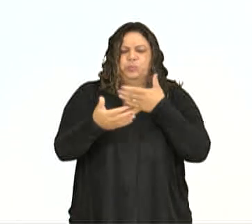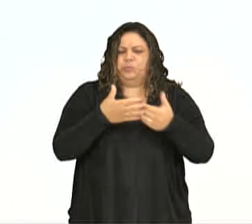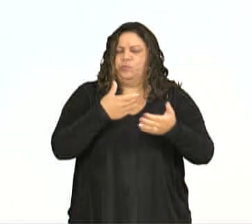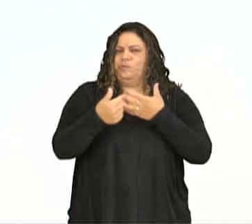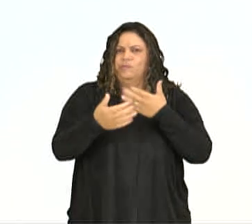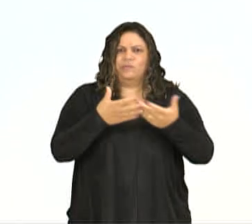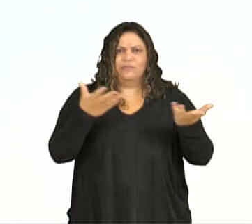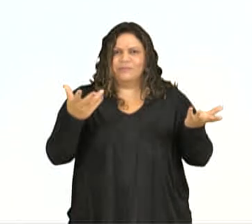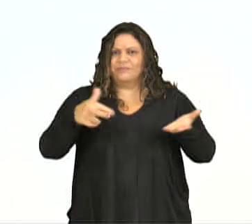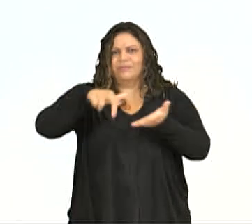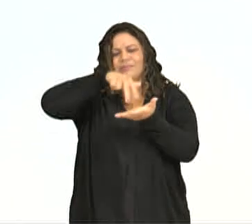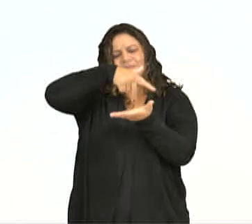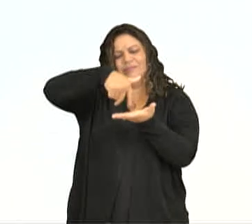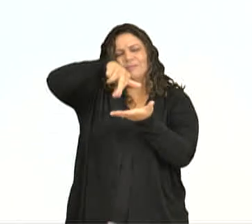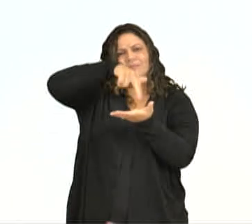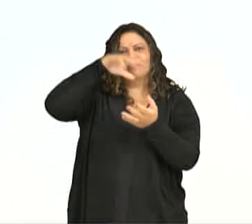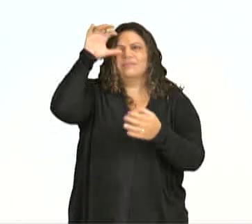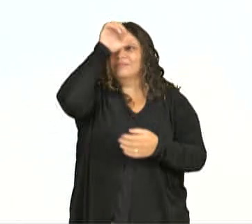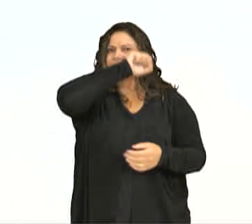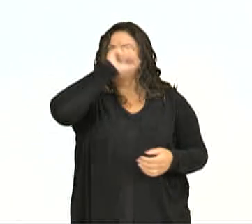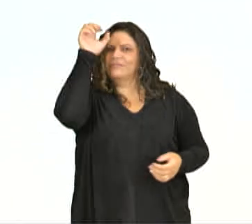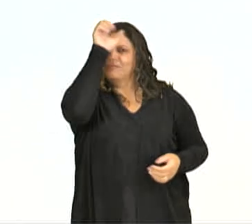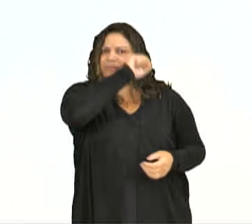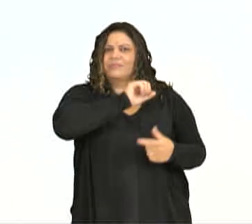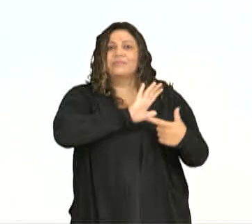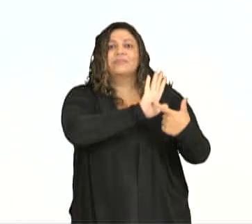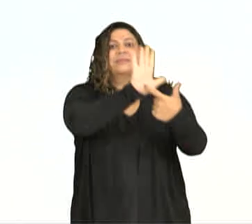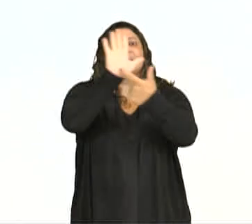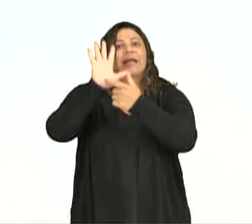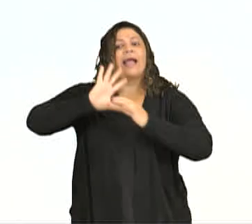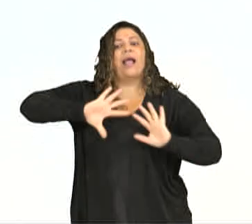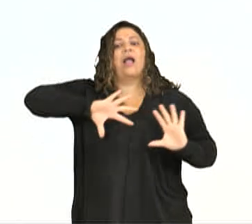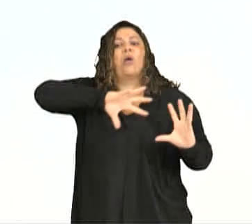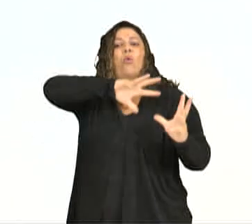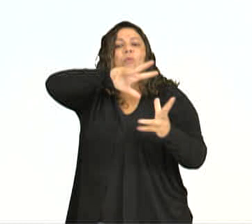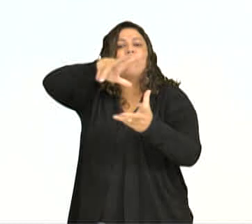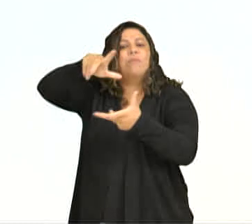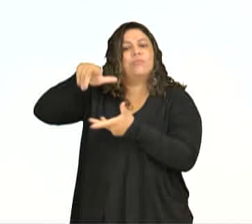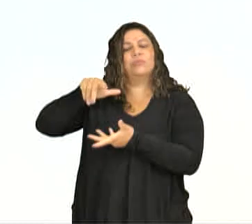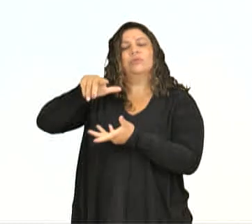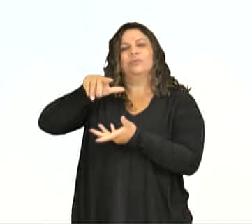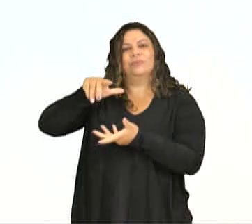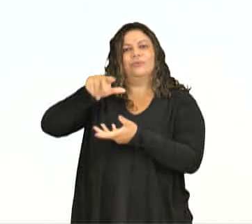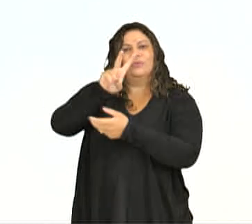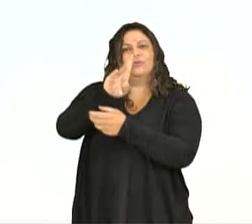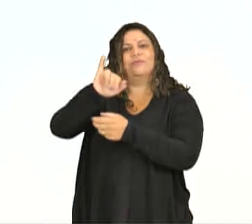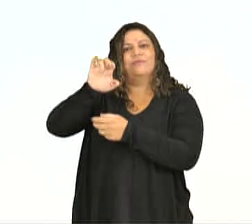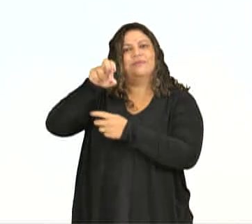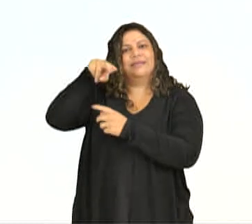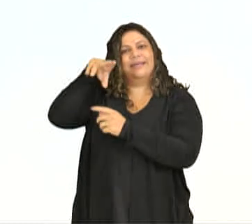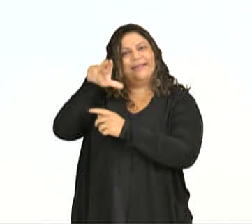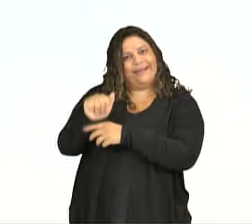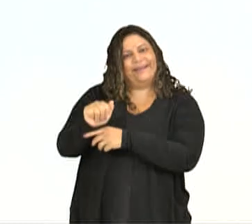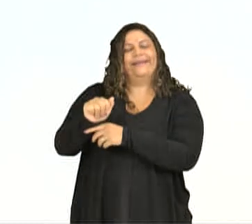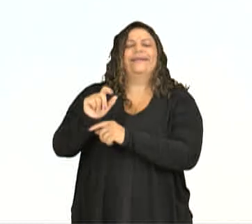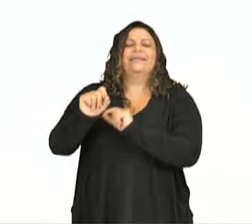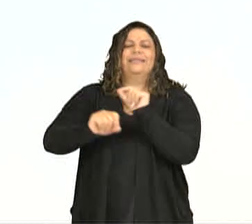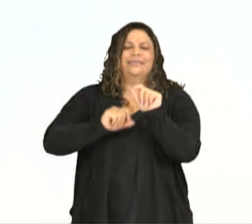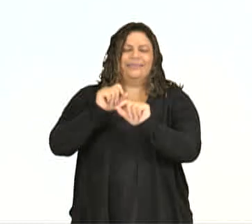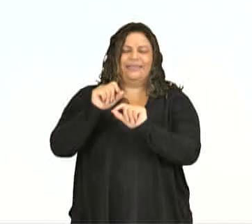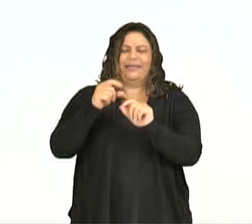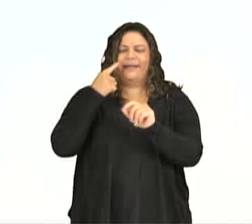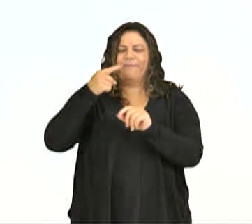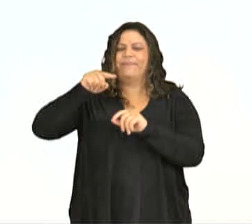bailarino aprende e foi apresentada ao mundo a primeira vez em Viena, na Áustria, em